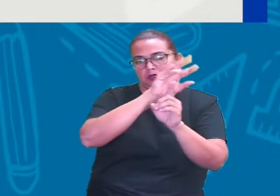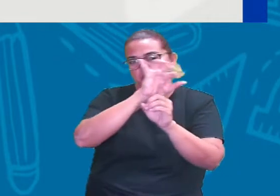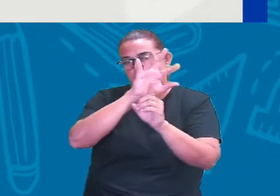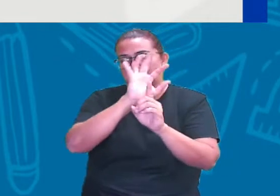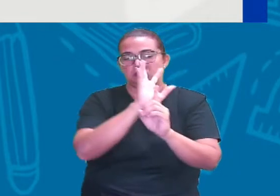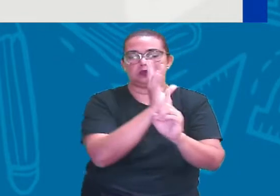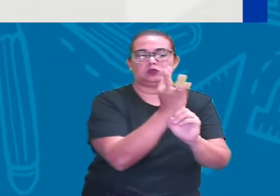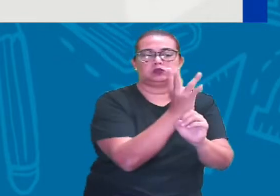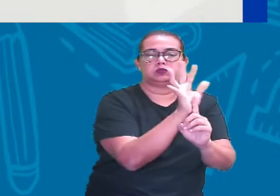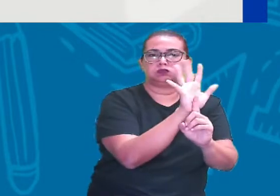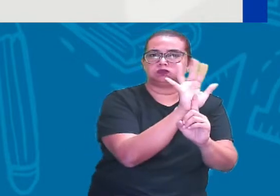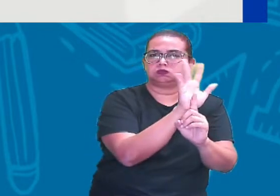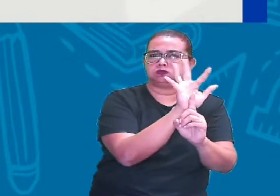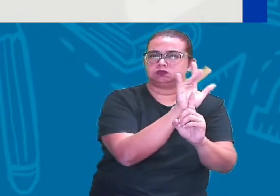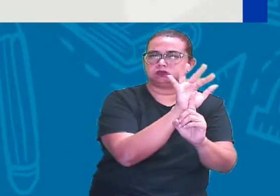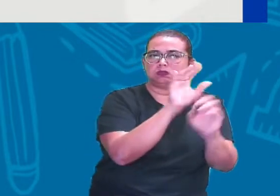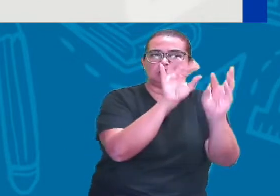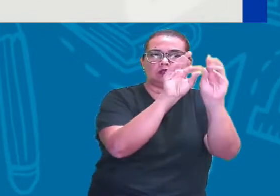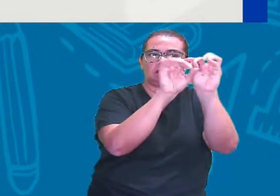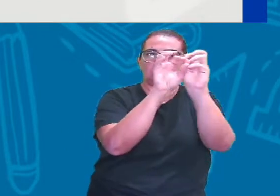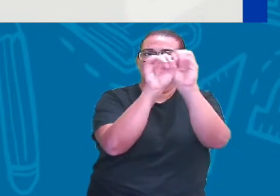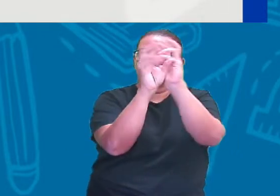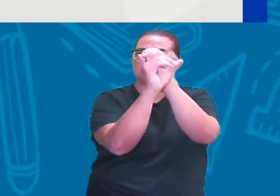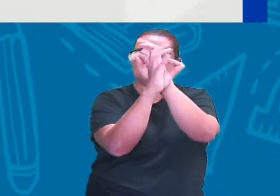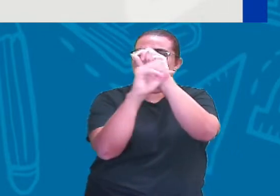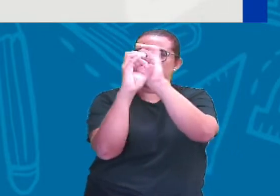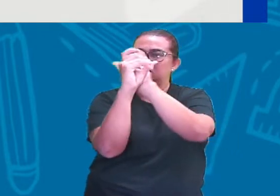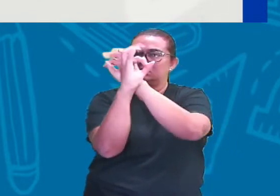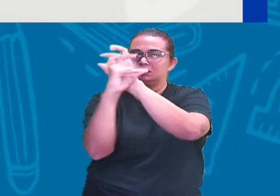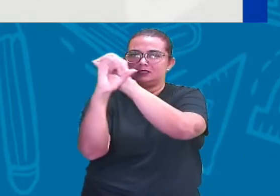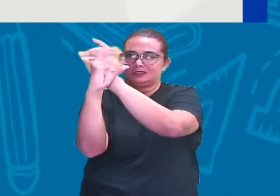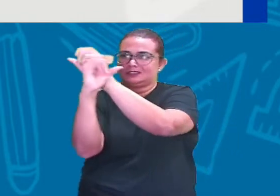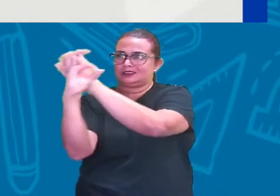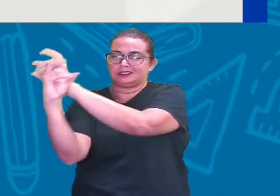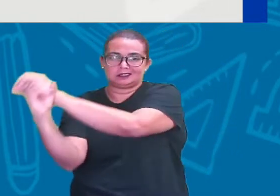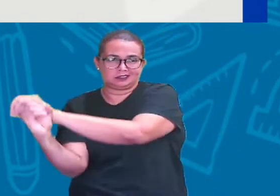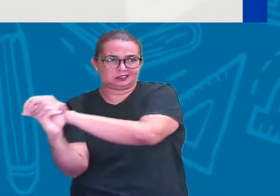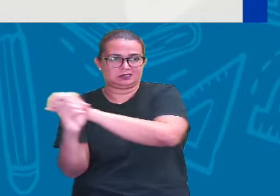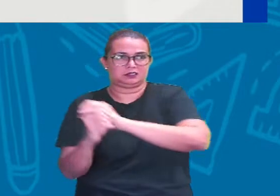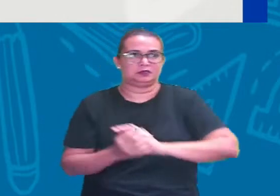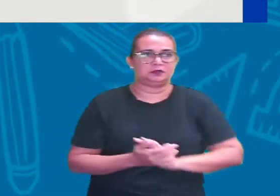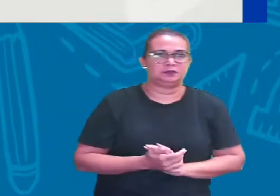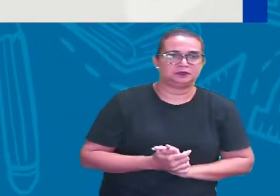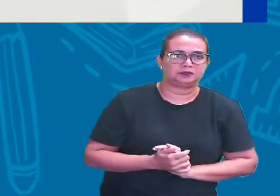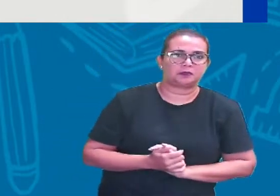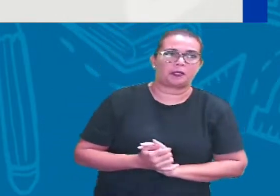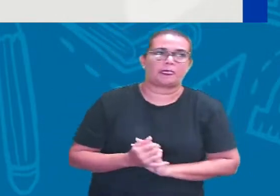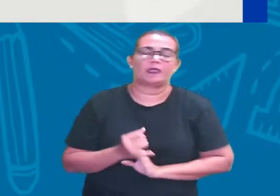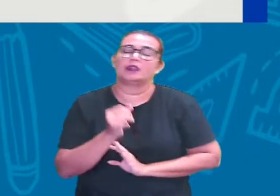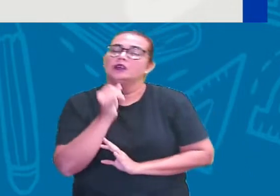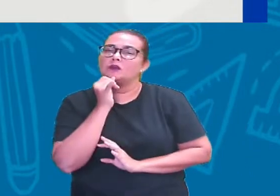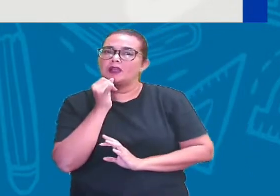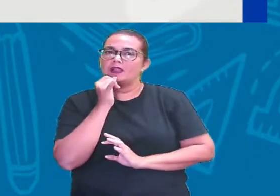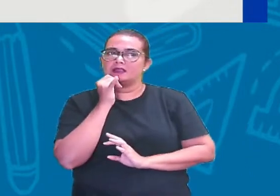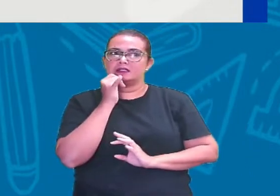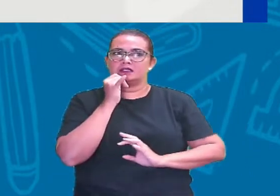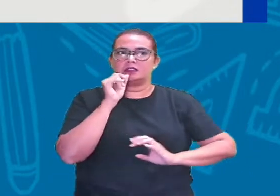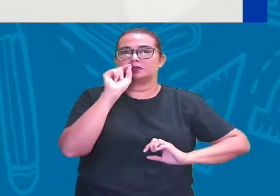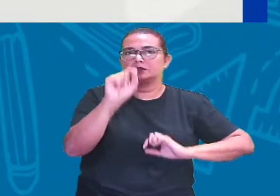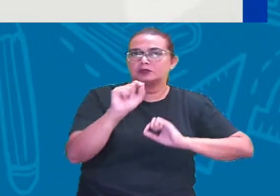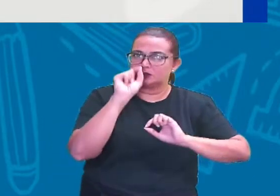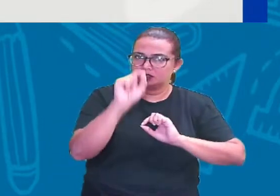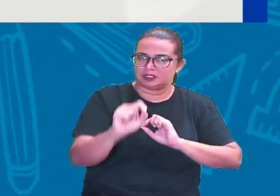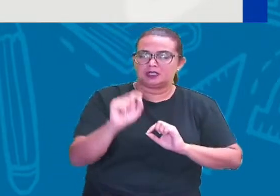que não é difícil saber o que é uma condução? Tá bom? Um exemplo bem prático é que vocês têm, como eu falei logo no início, é quando você coloca uma panela